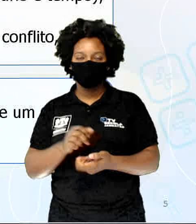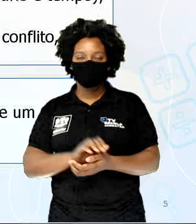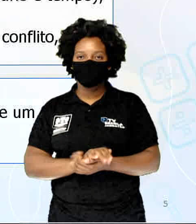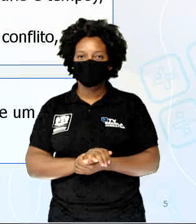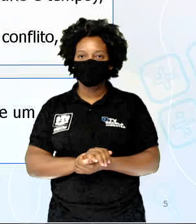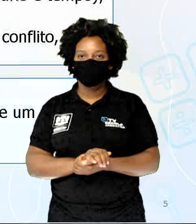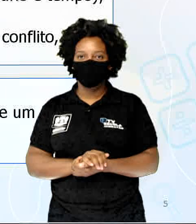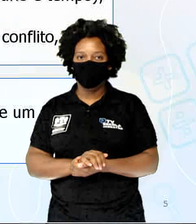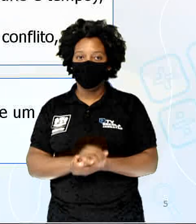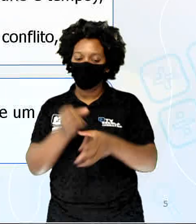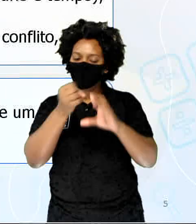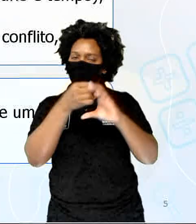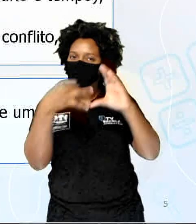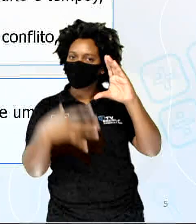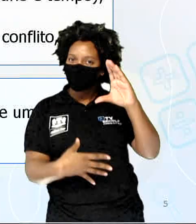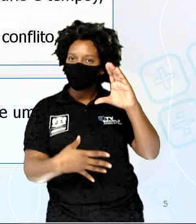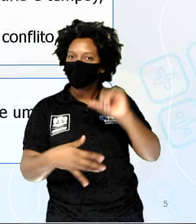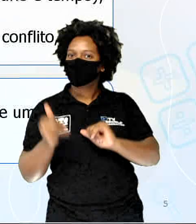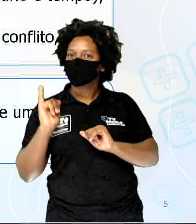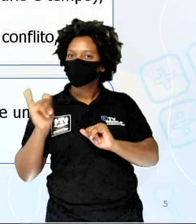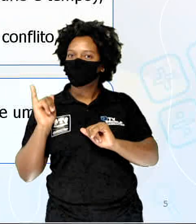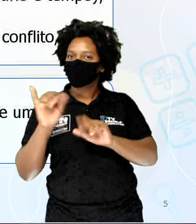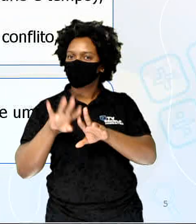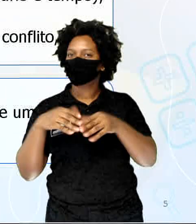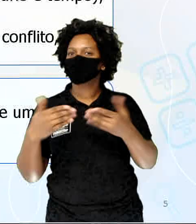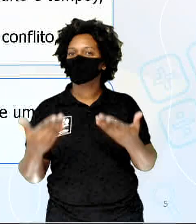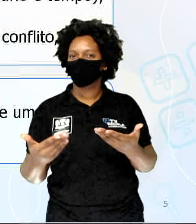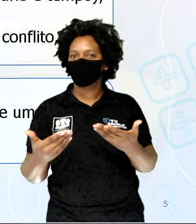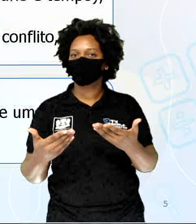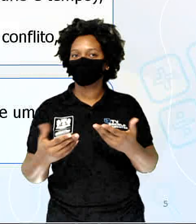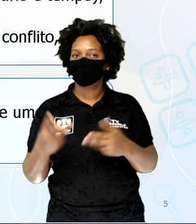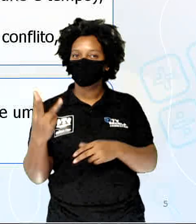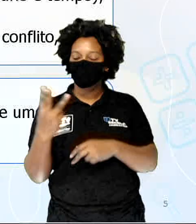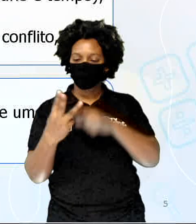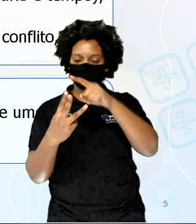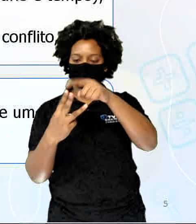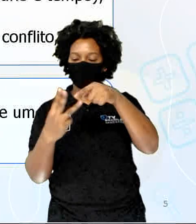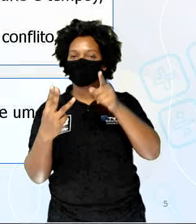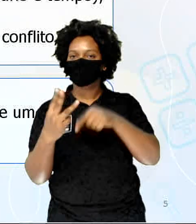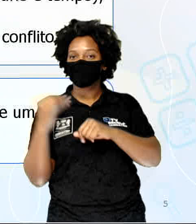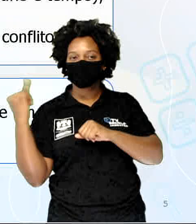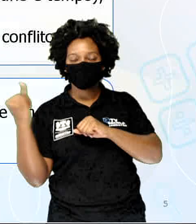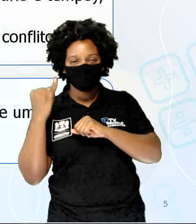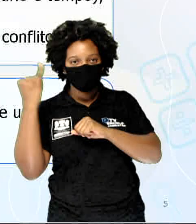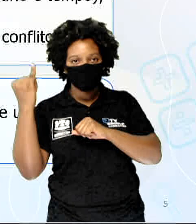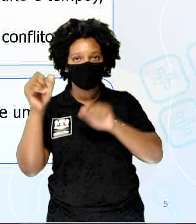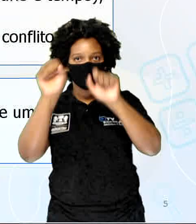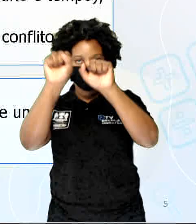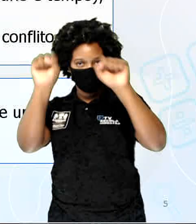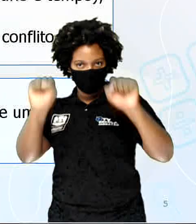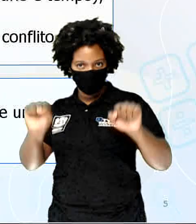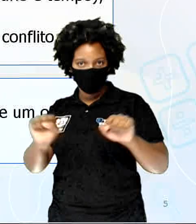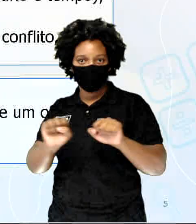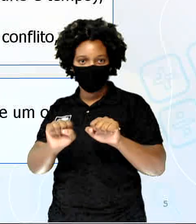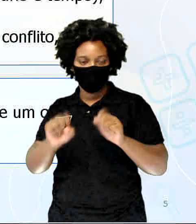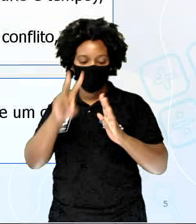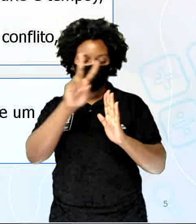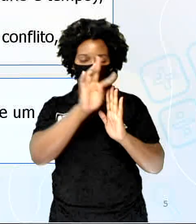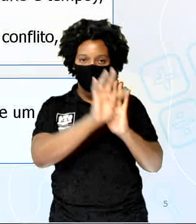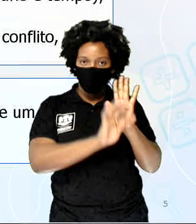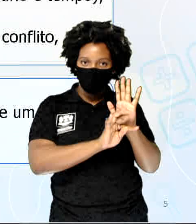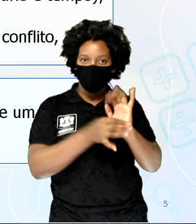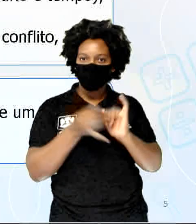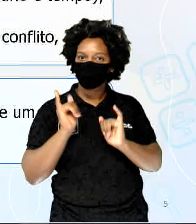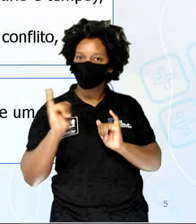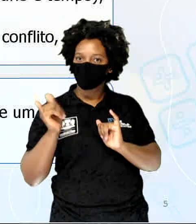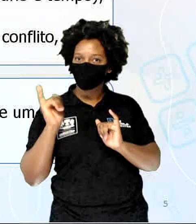E as características do conto? Quais são? Temos aí 3 pontos importantes: a estrutura, o texto narrativo